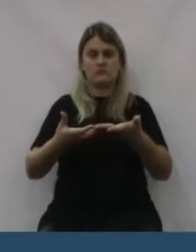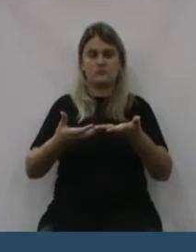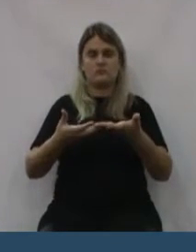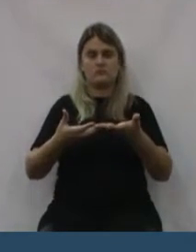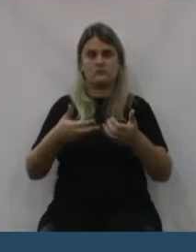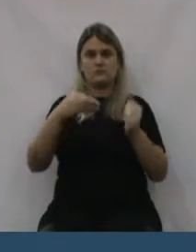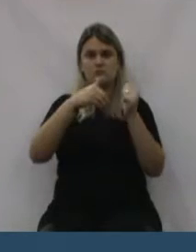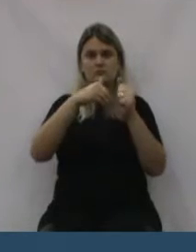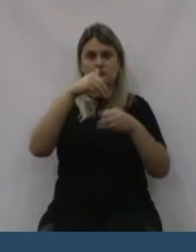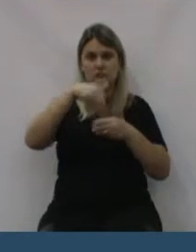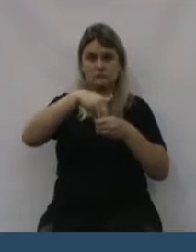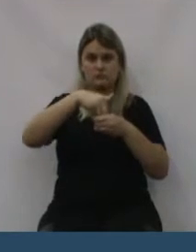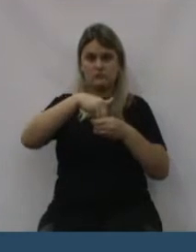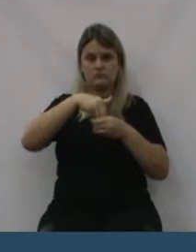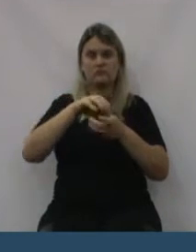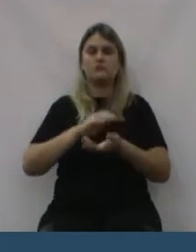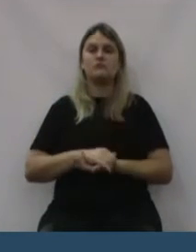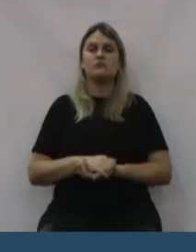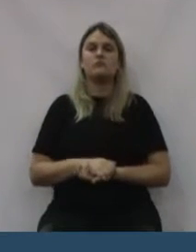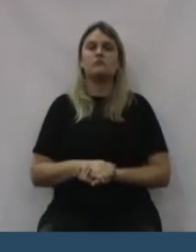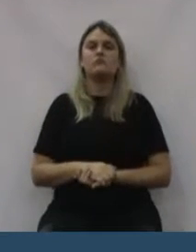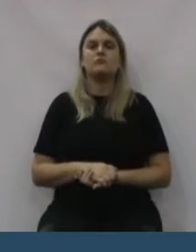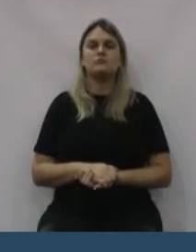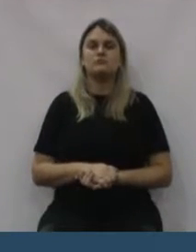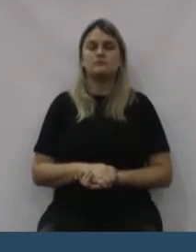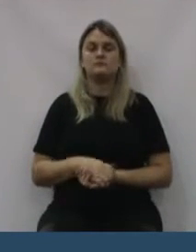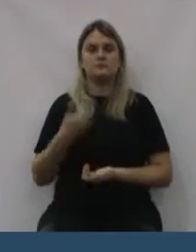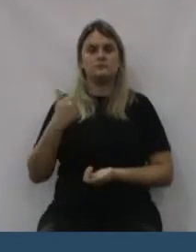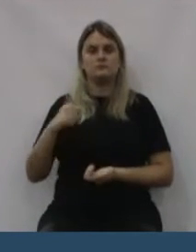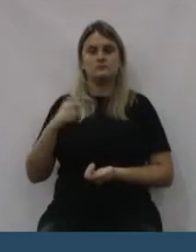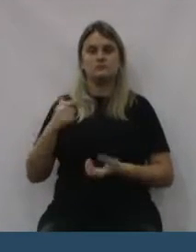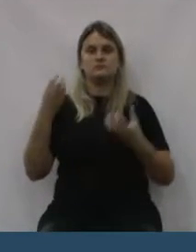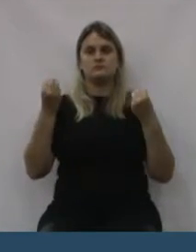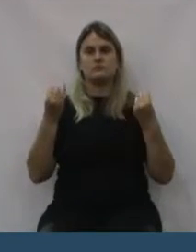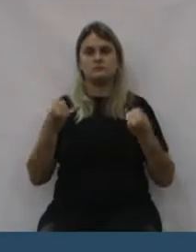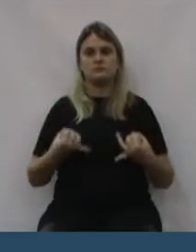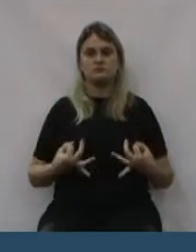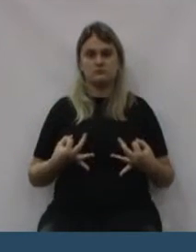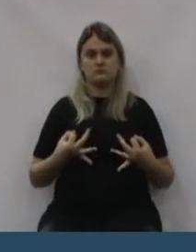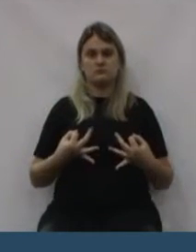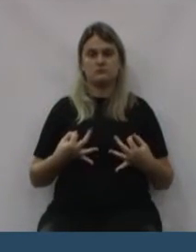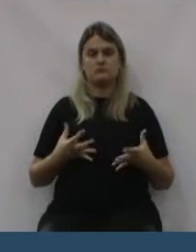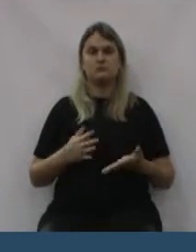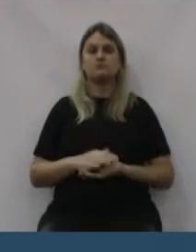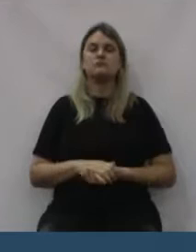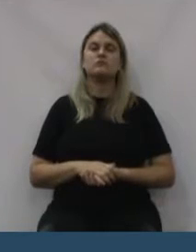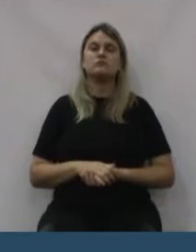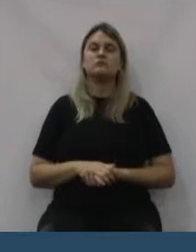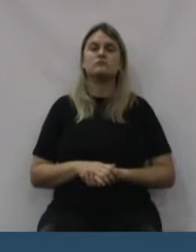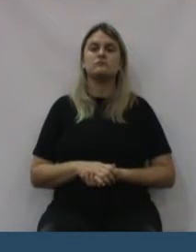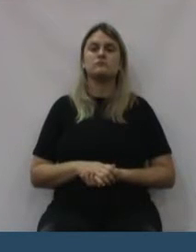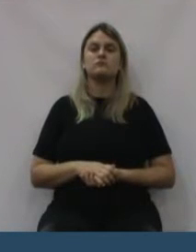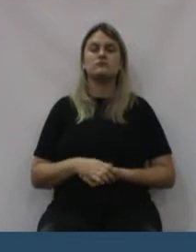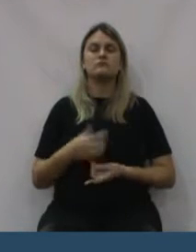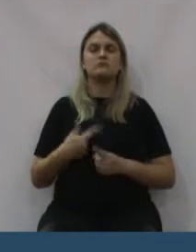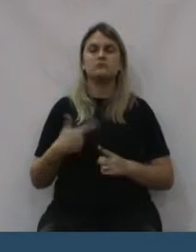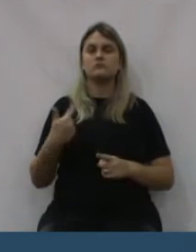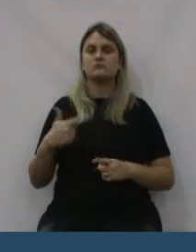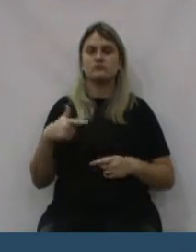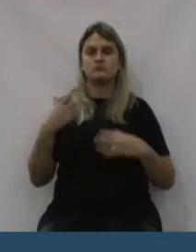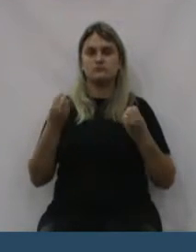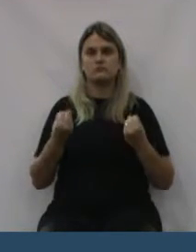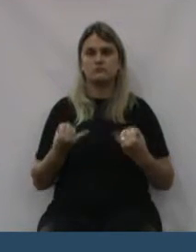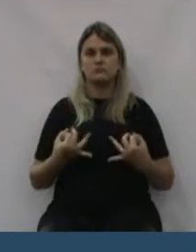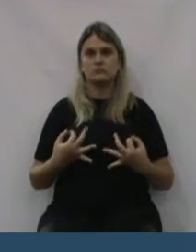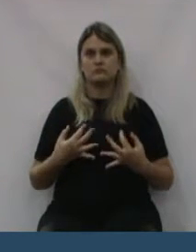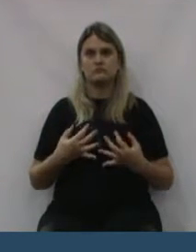brasileiro que acompanha a política de forma mais técnica, mais apurada, ou por que uma empresa faz uma